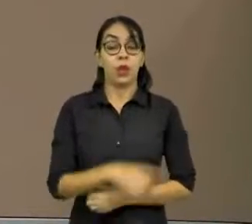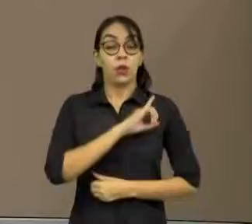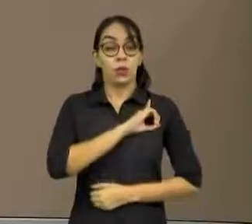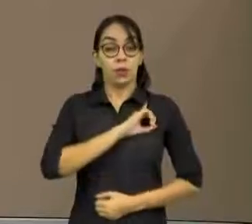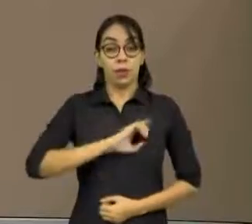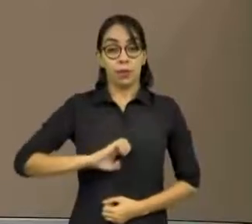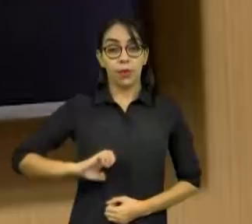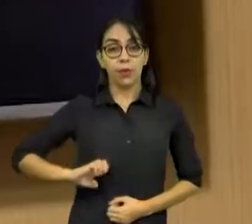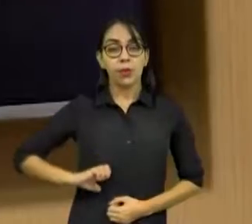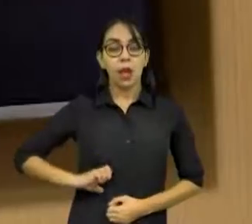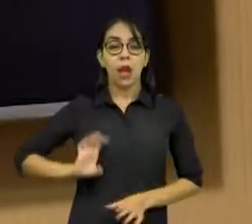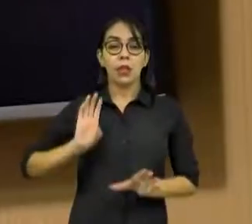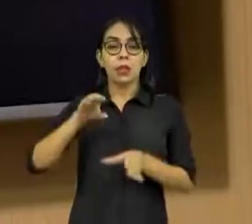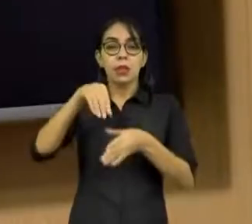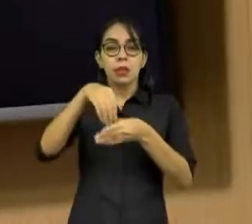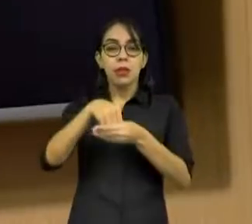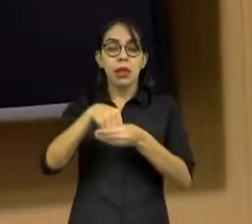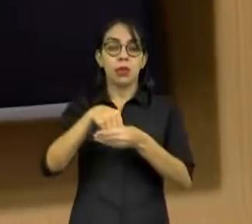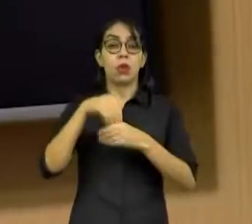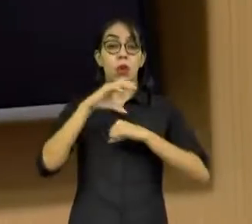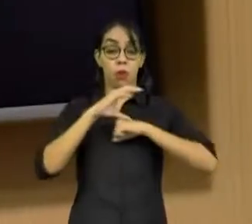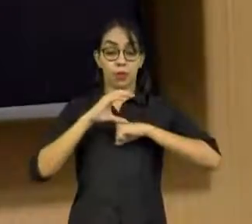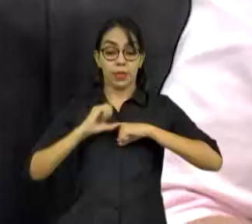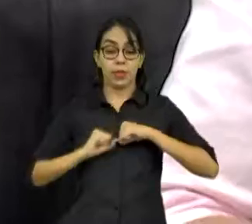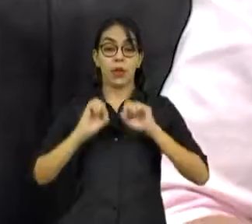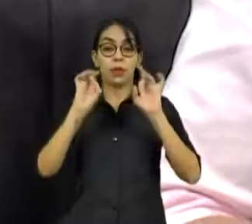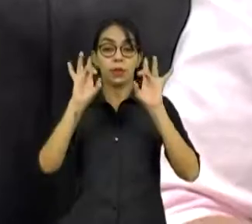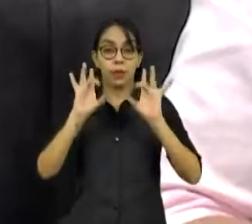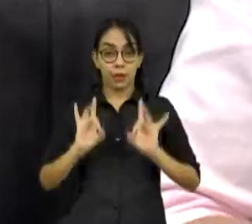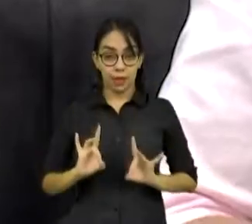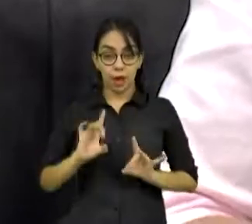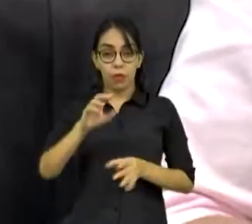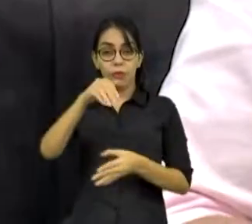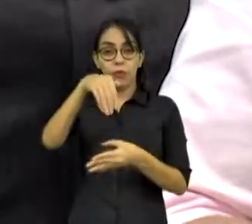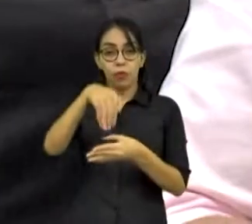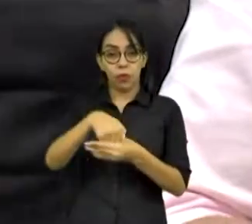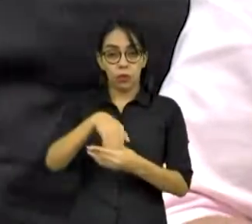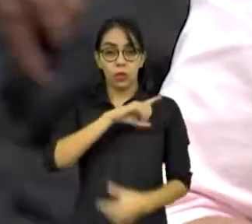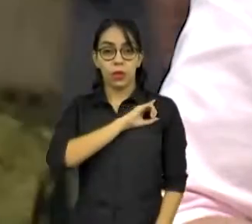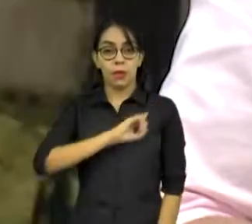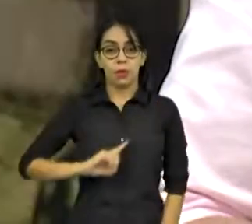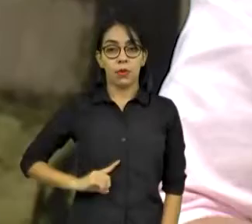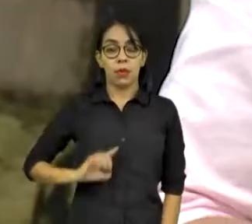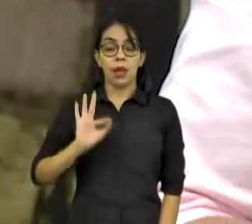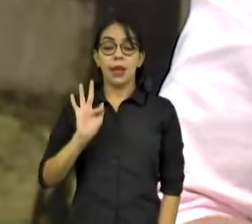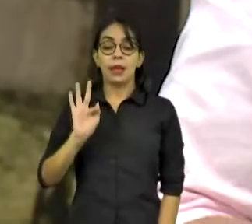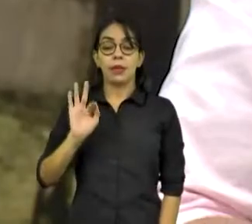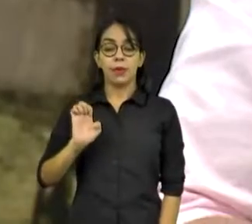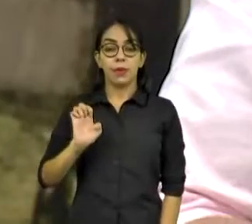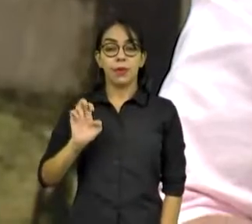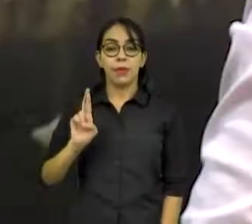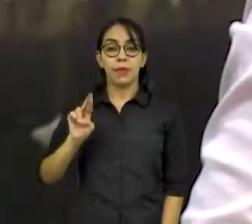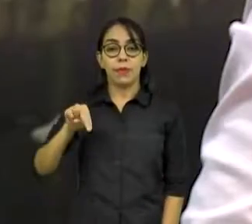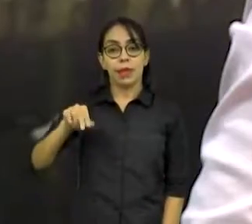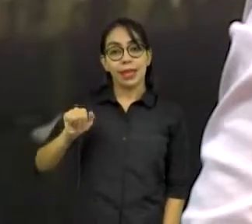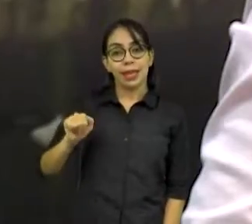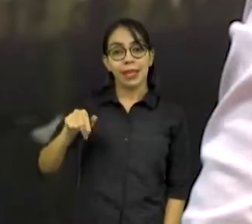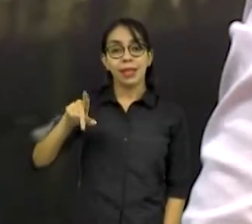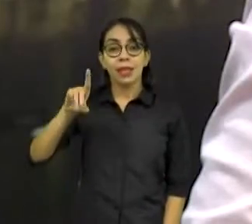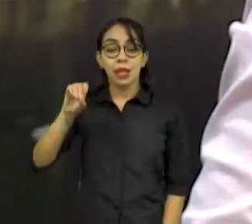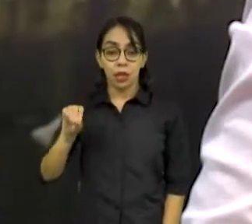comissão especial escolheram, por meio de votação, o deputado Fernando Santana para presidir o colegiado.